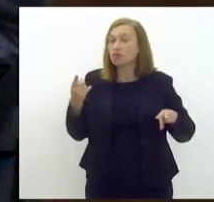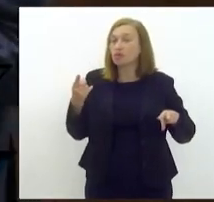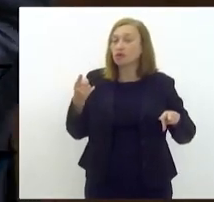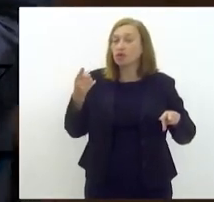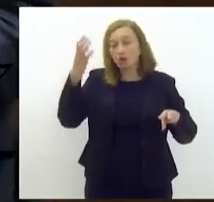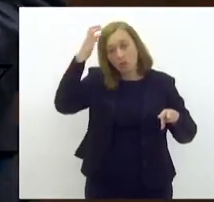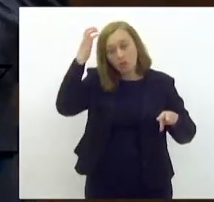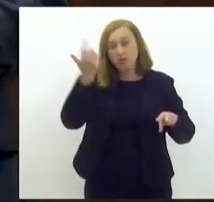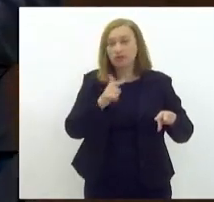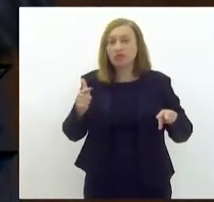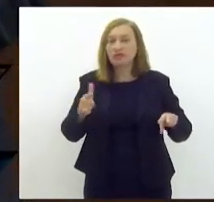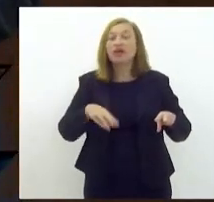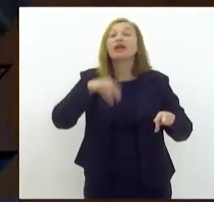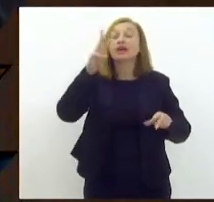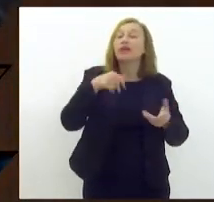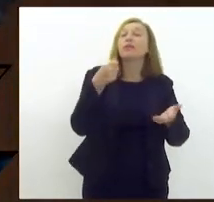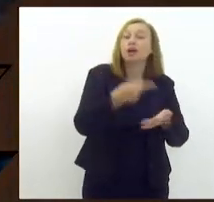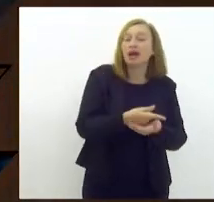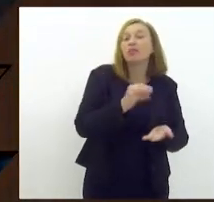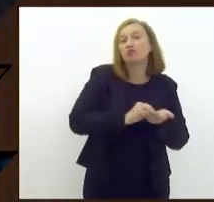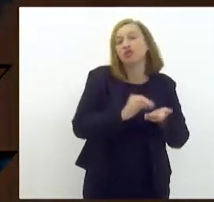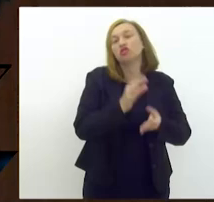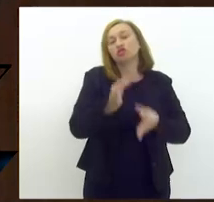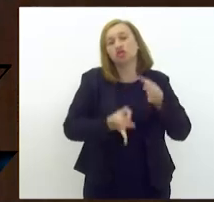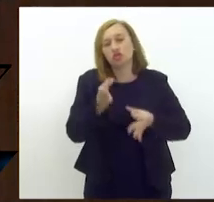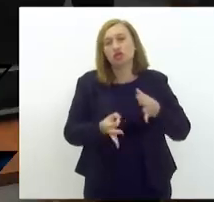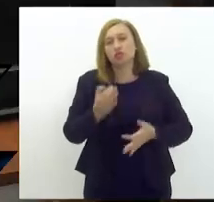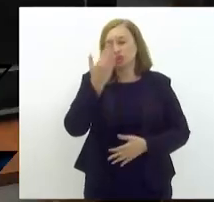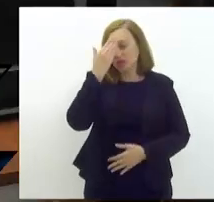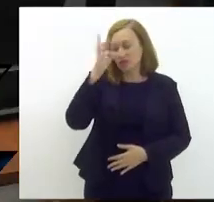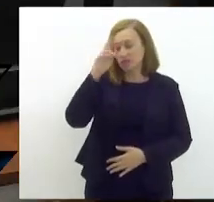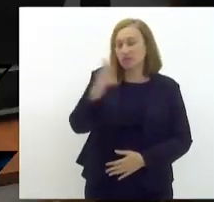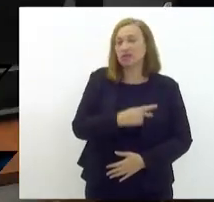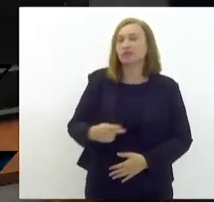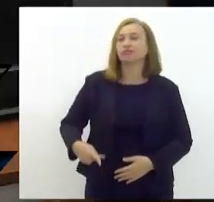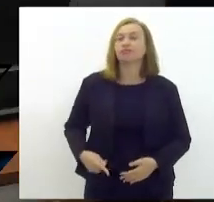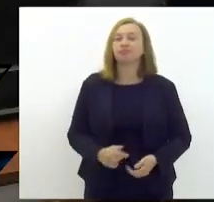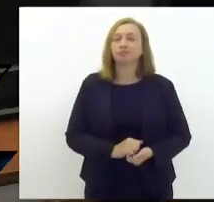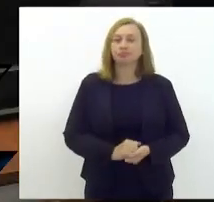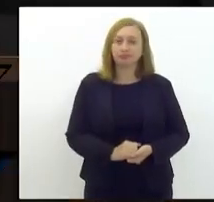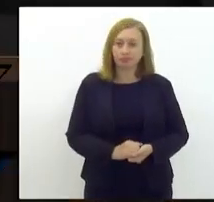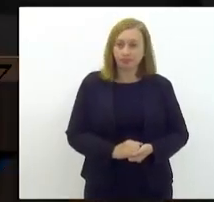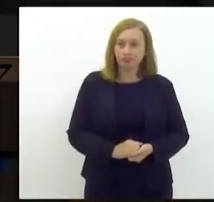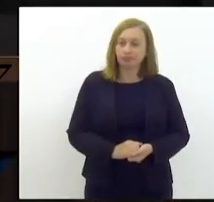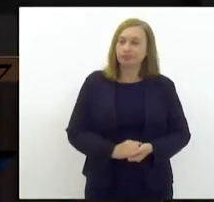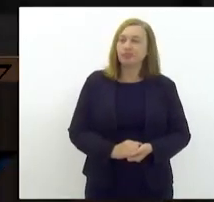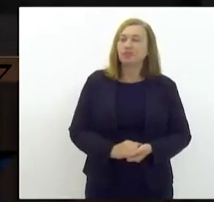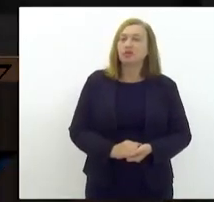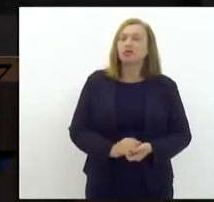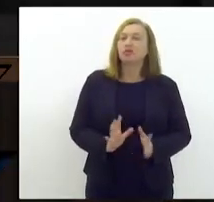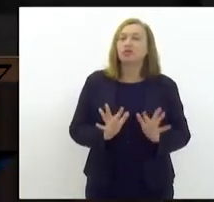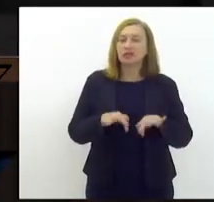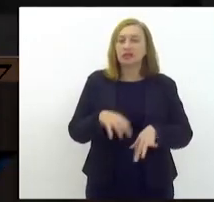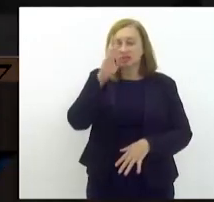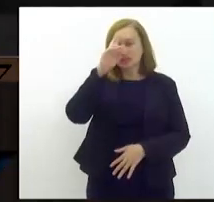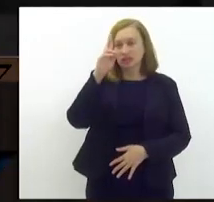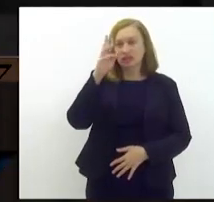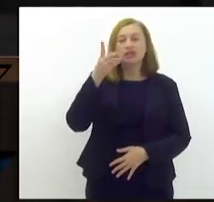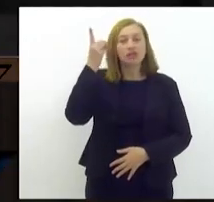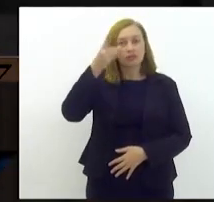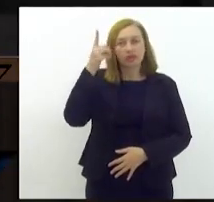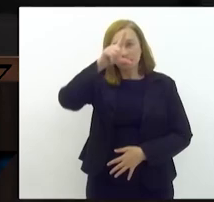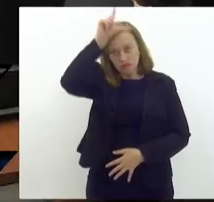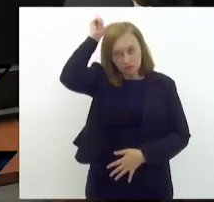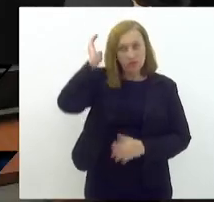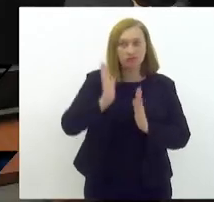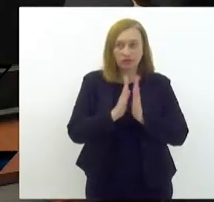por essas injustiças é isso senhor presidente obrigado para concluir Deputado Luiz Paulo